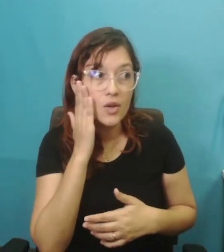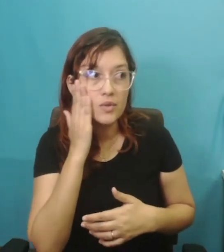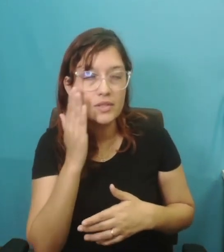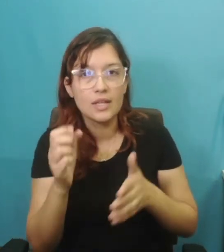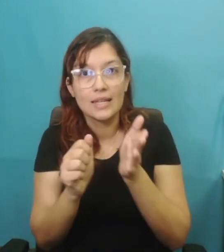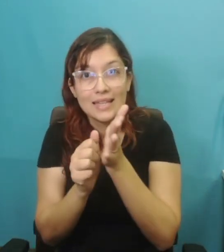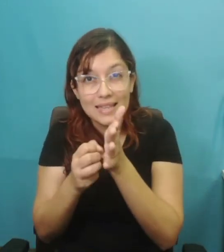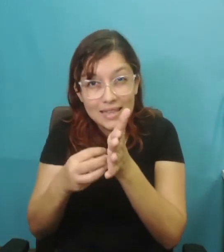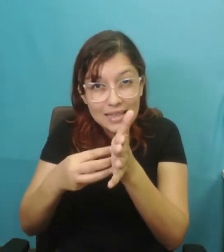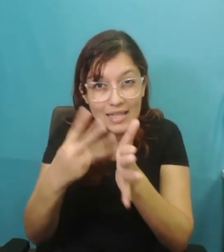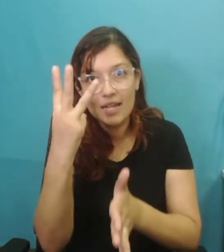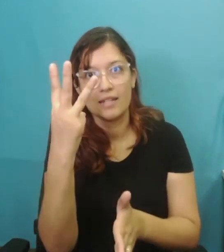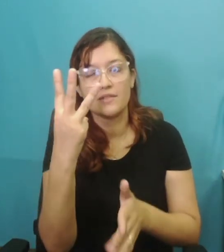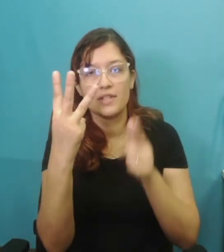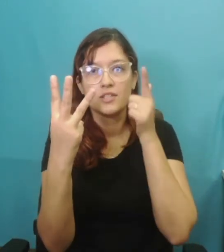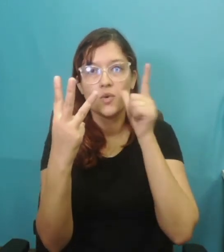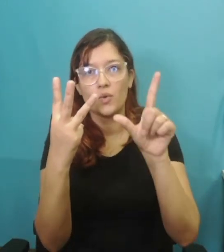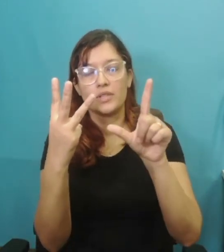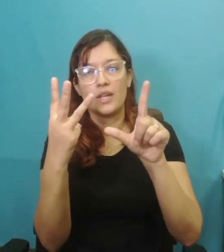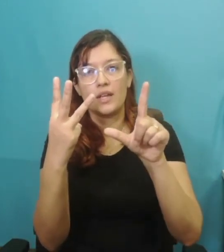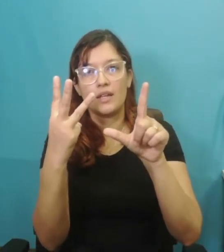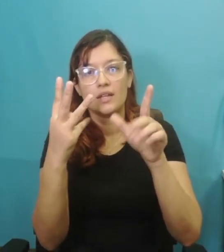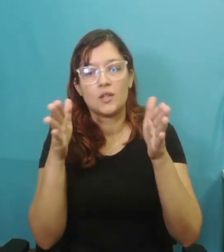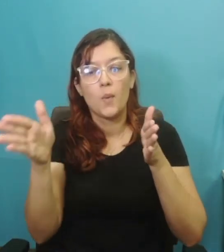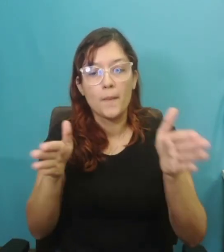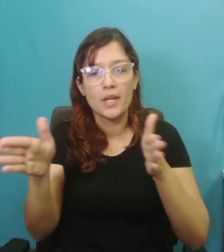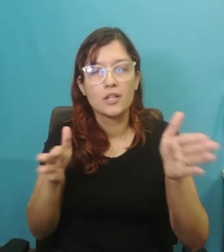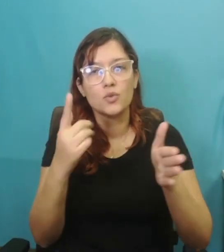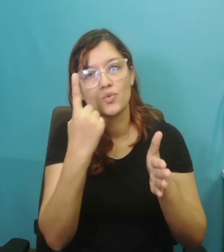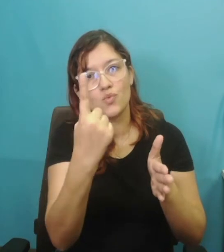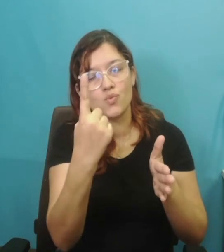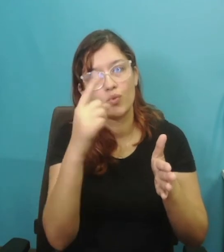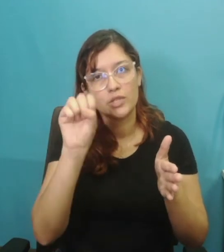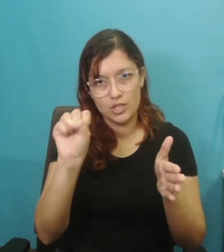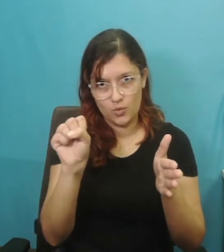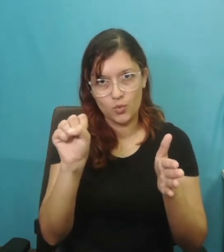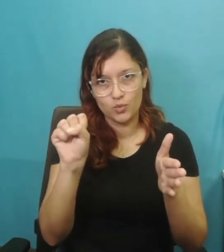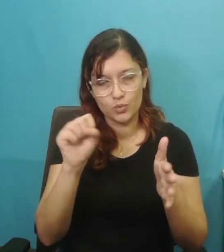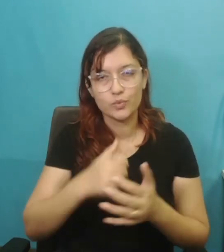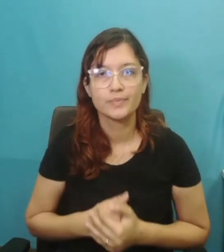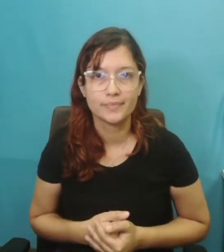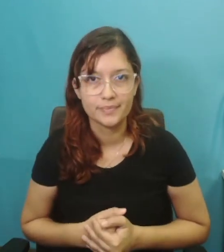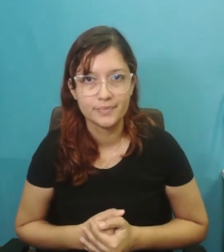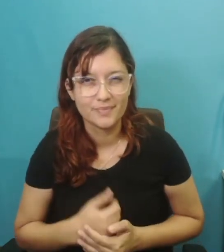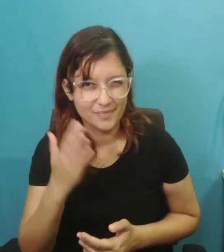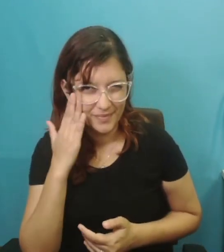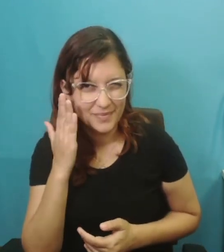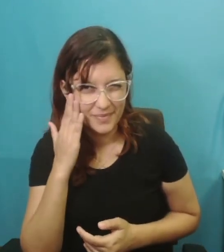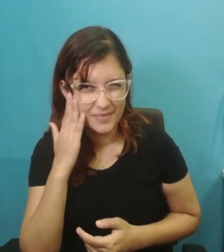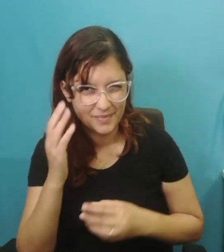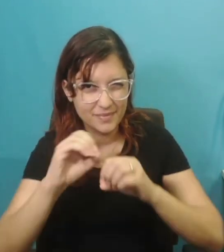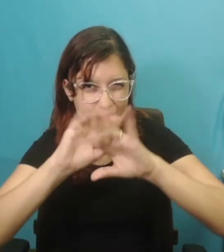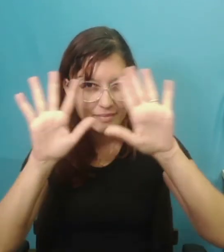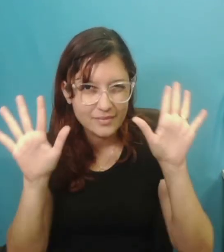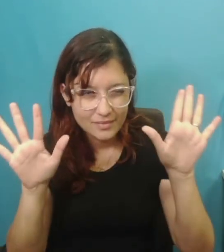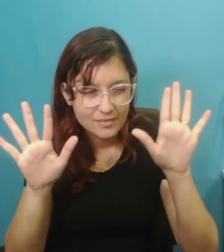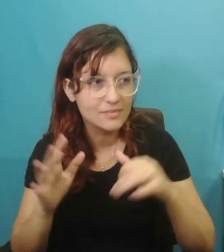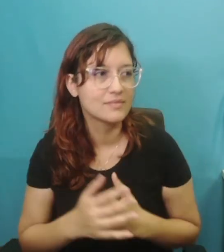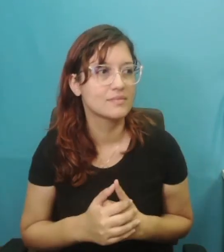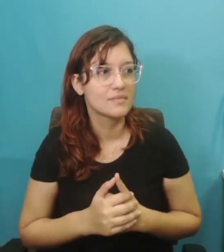Então, nós percebemos que ele consegue fazer 3 movimentos em um